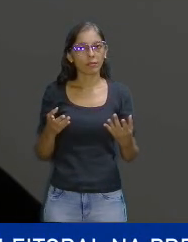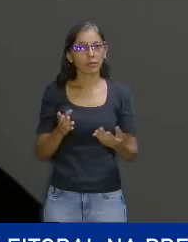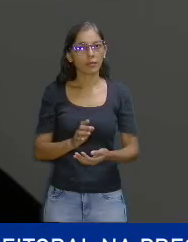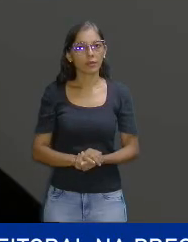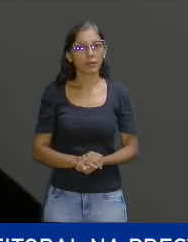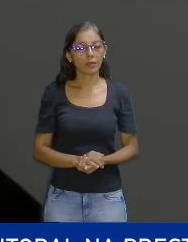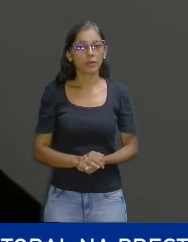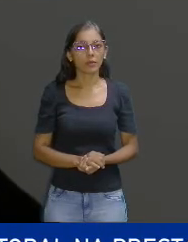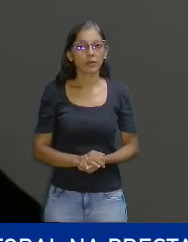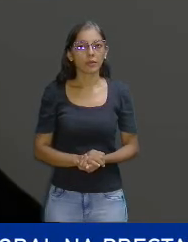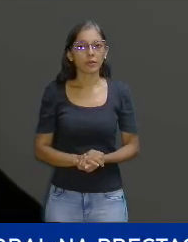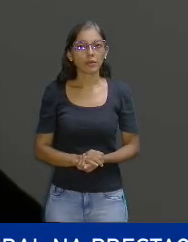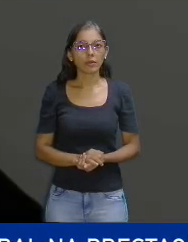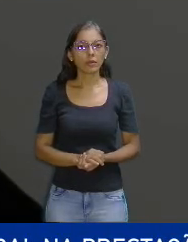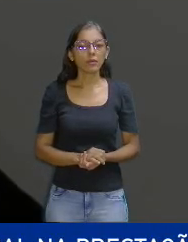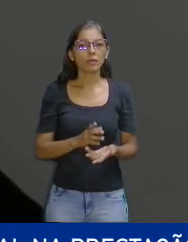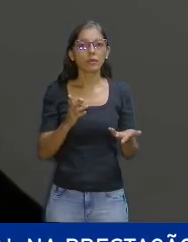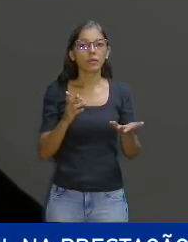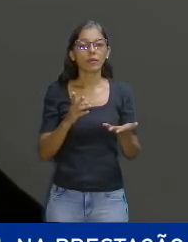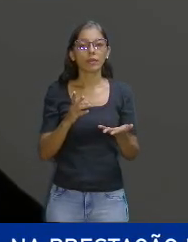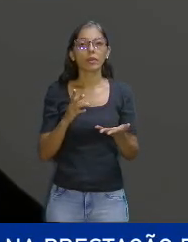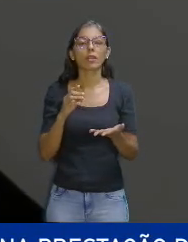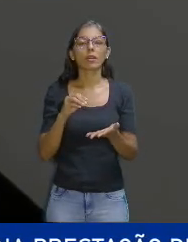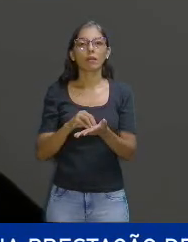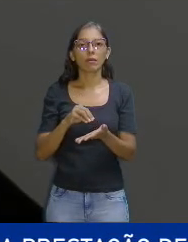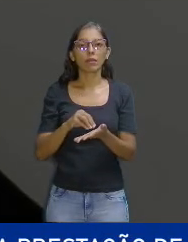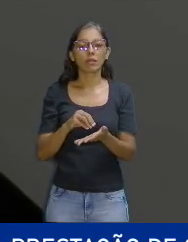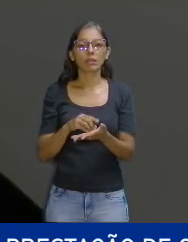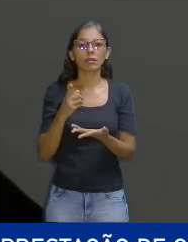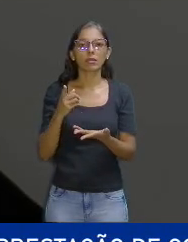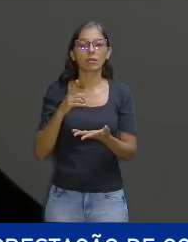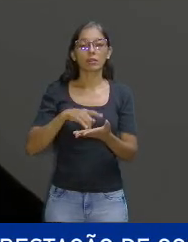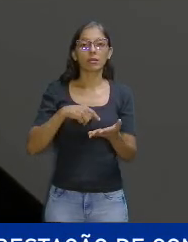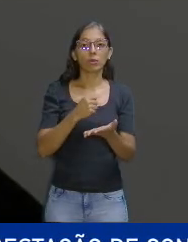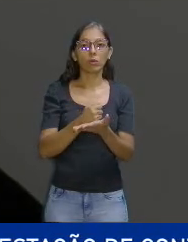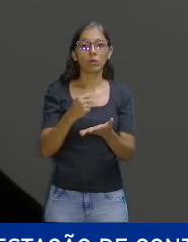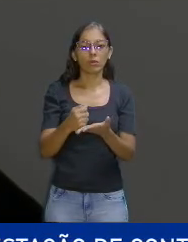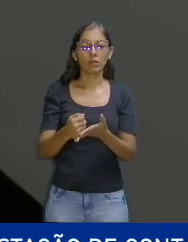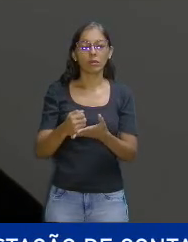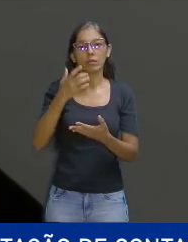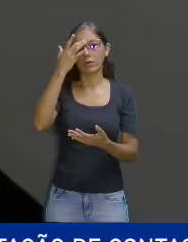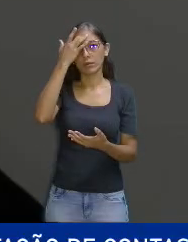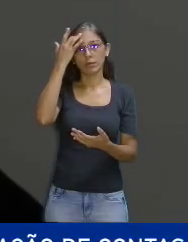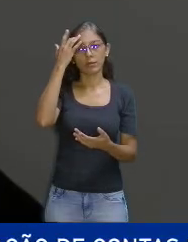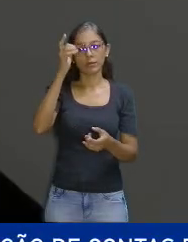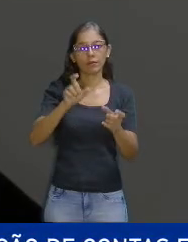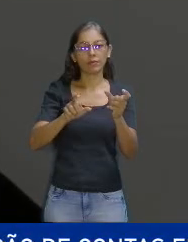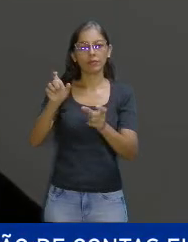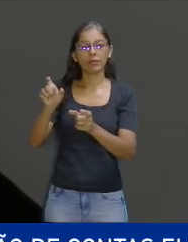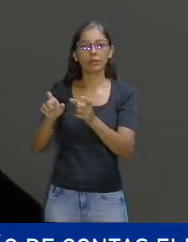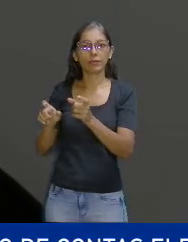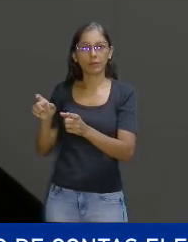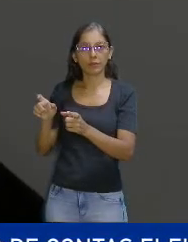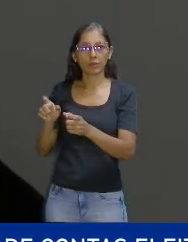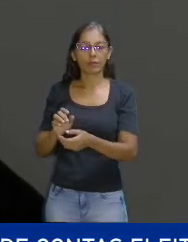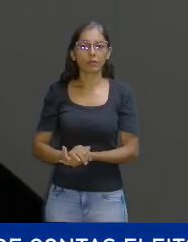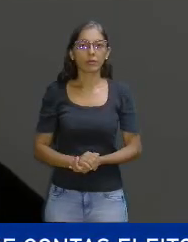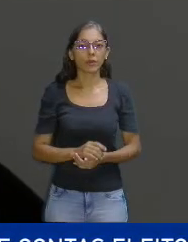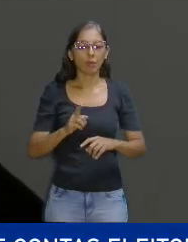Ele argumentou ainda a ausência de obrigação de contratação de pessoal para a distribuição de material de